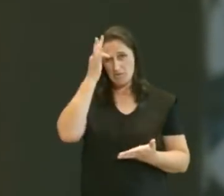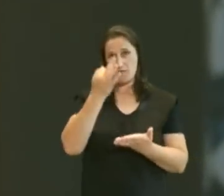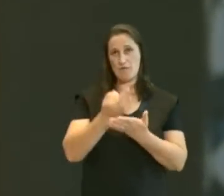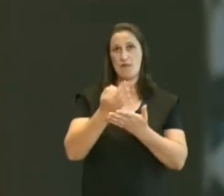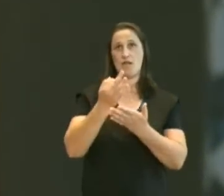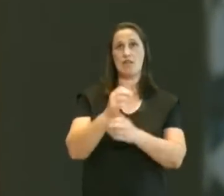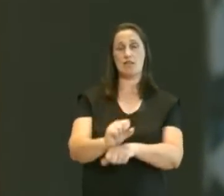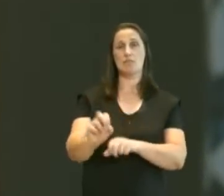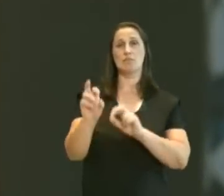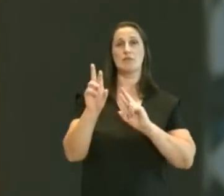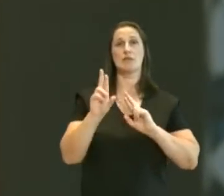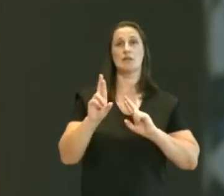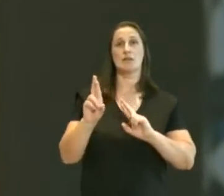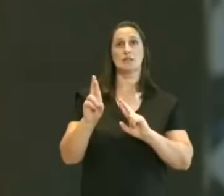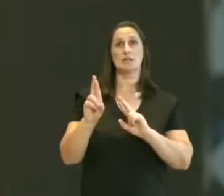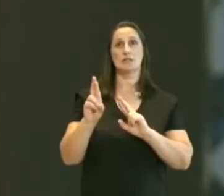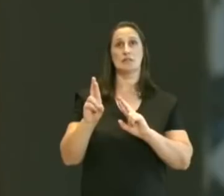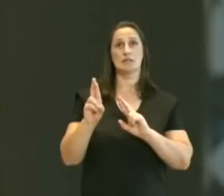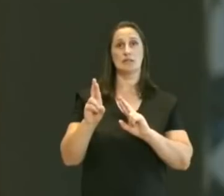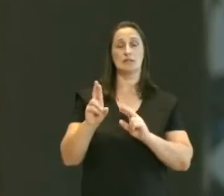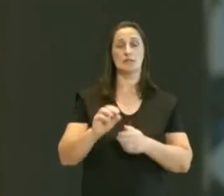esperança.